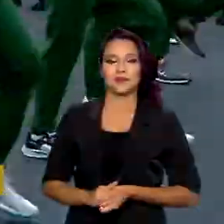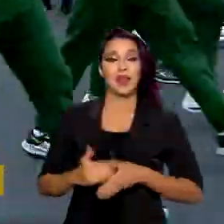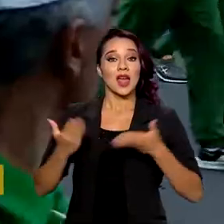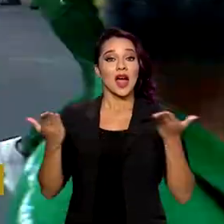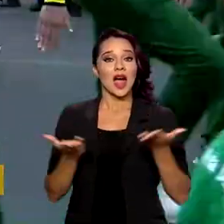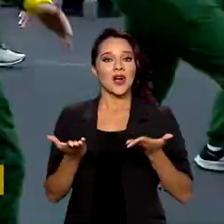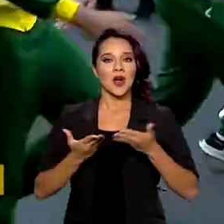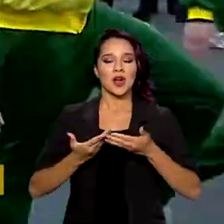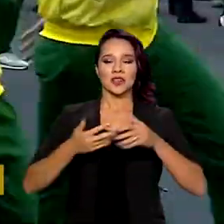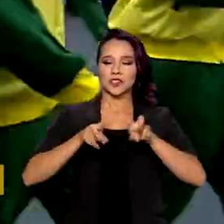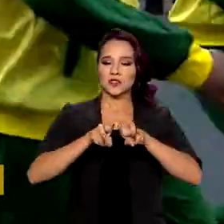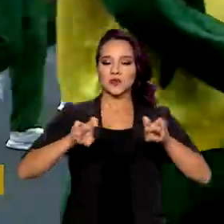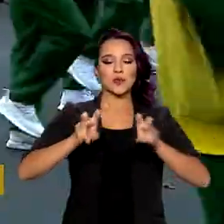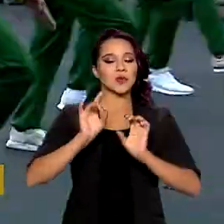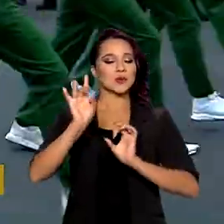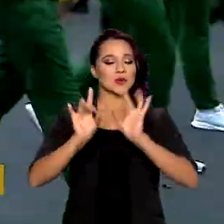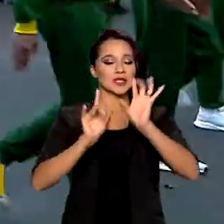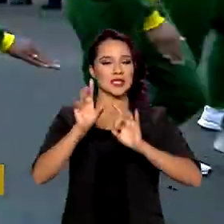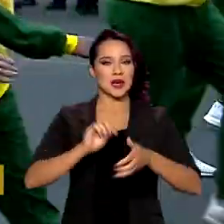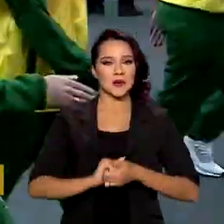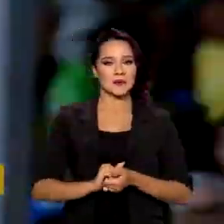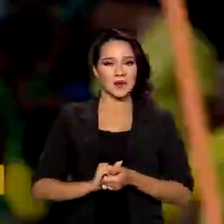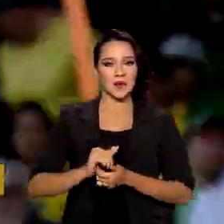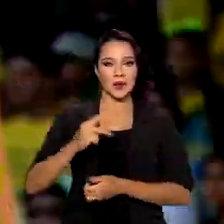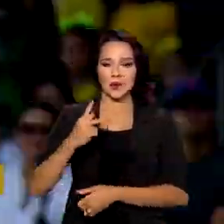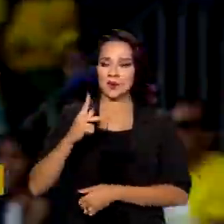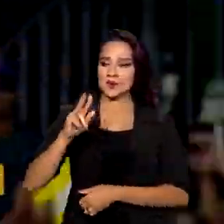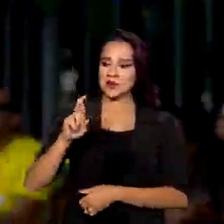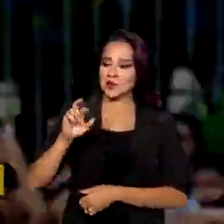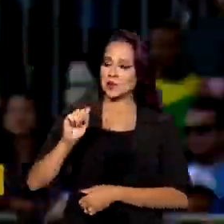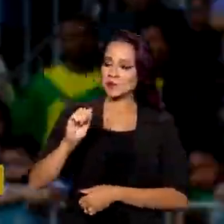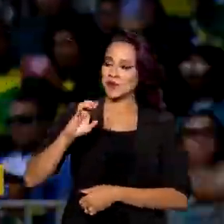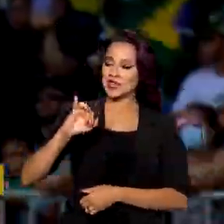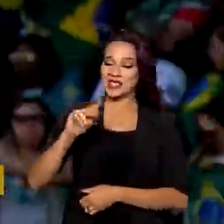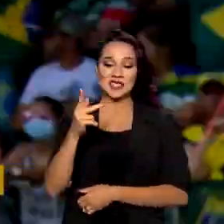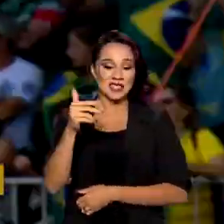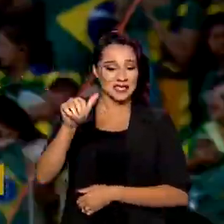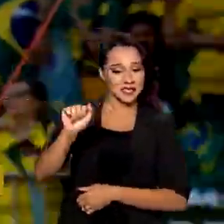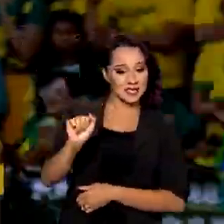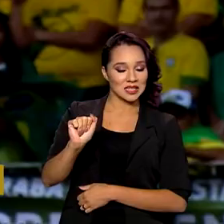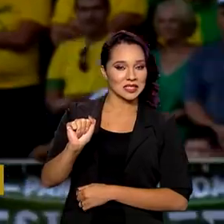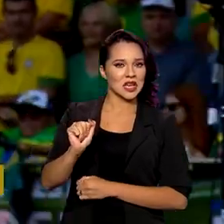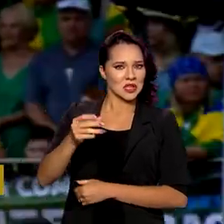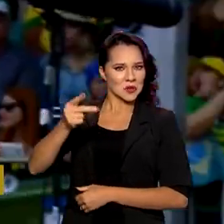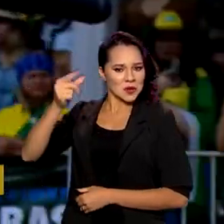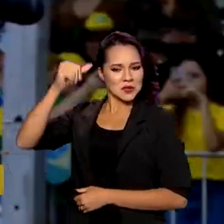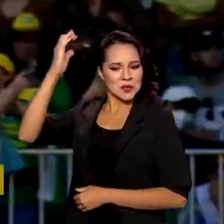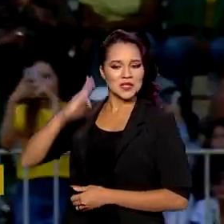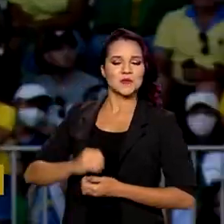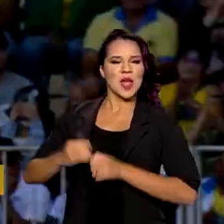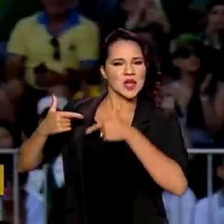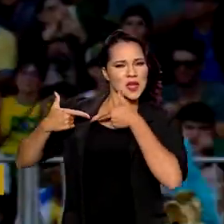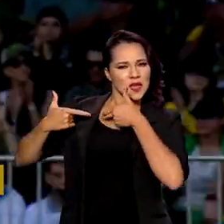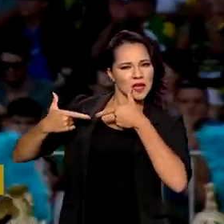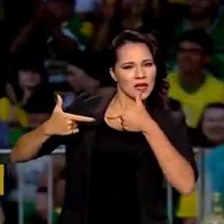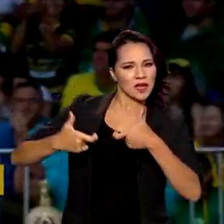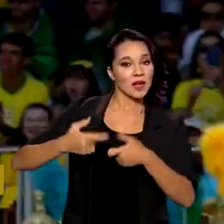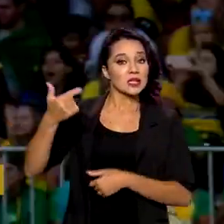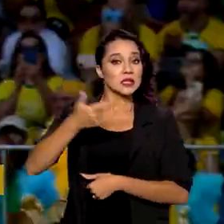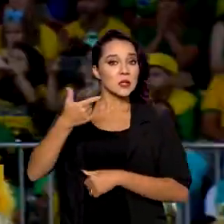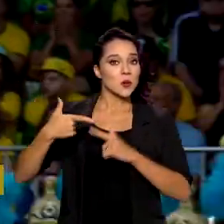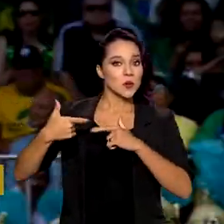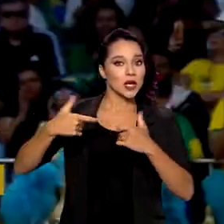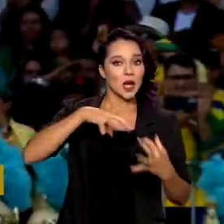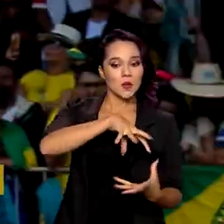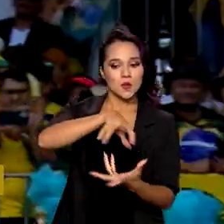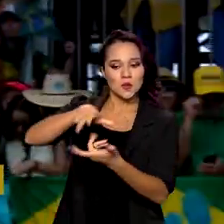Aproximam-se da tribuna de honra os pracinhas da Força Expedicionária Brasileira que combateram na Segunda Guerra